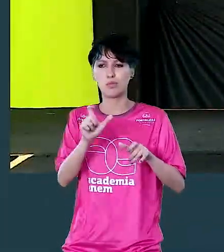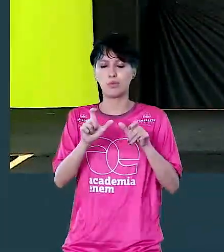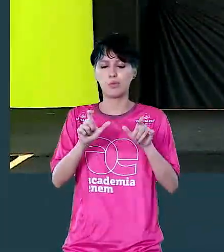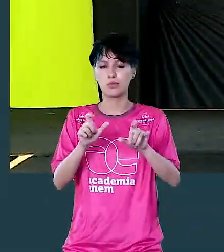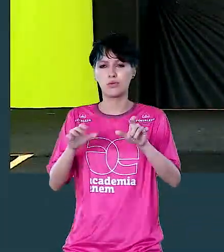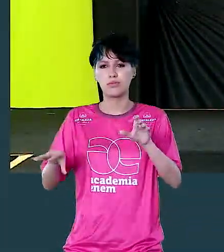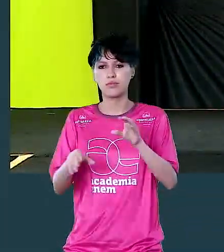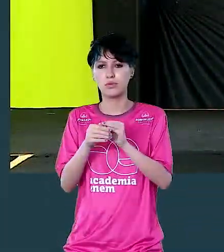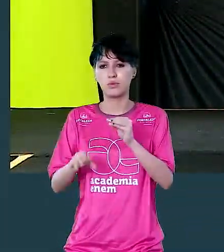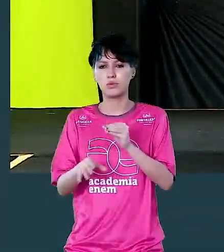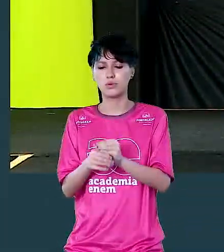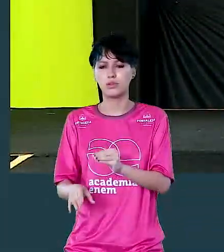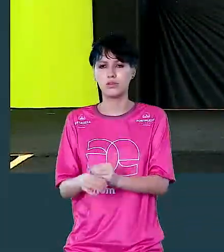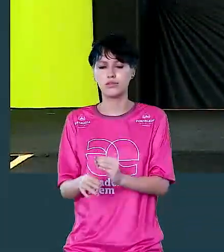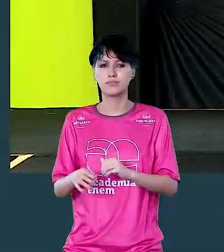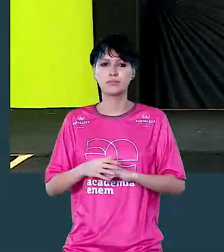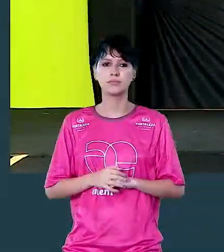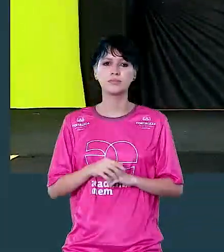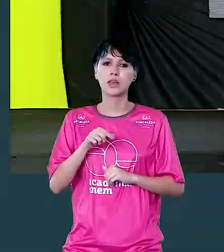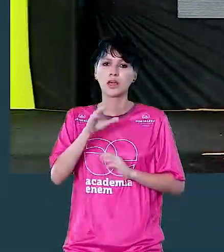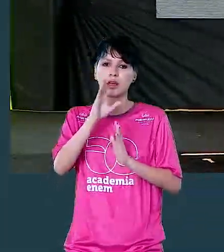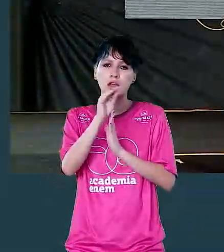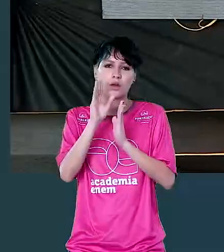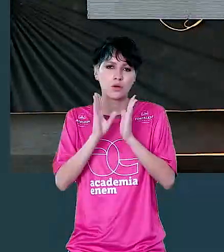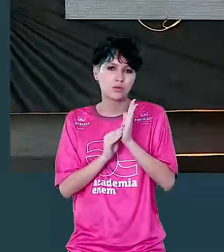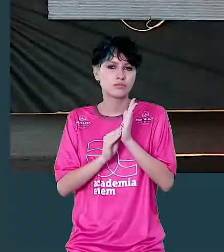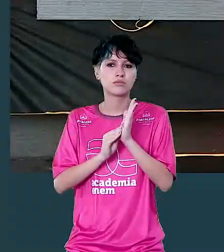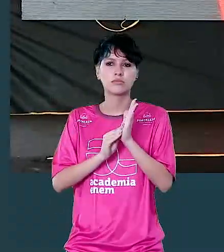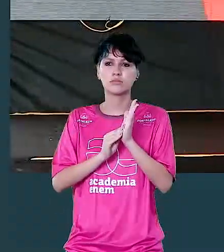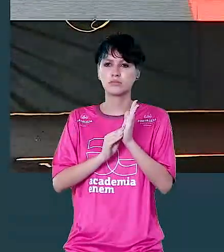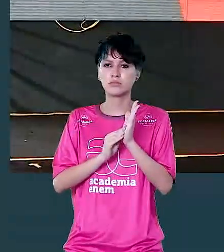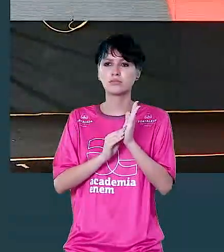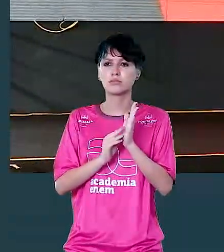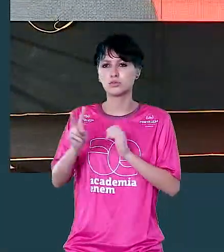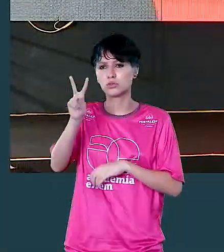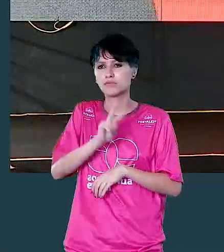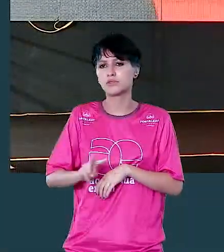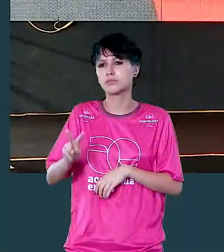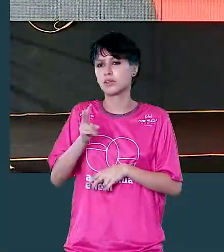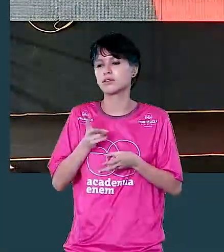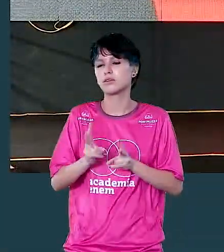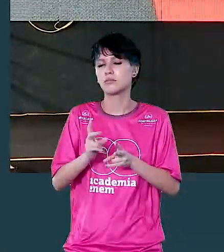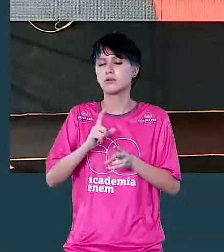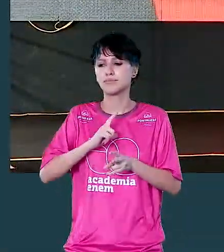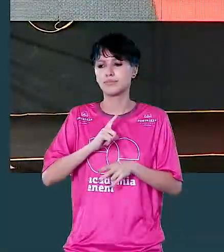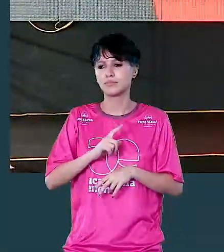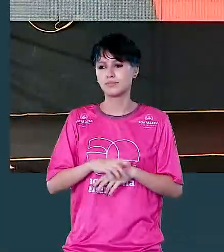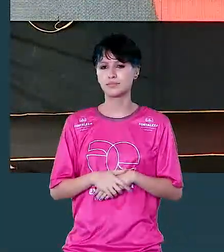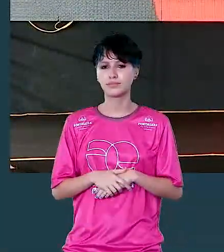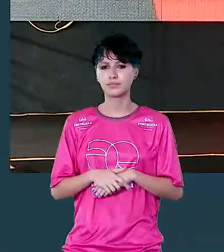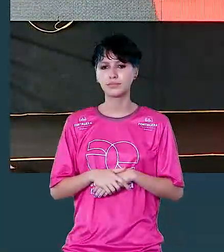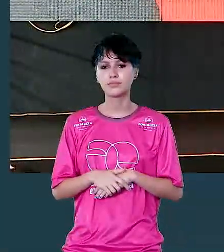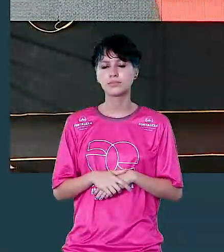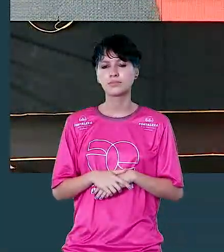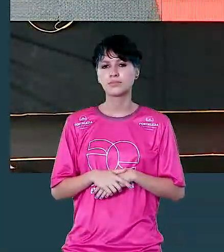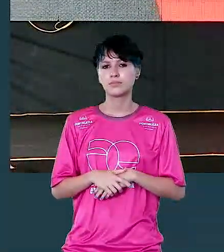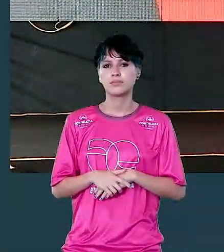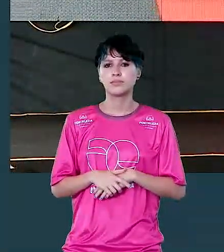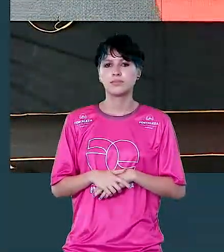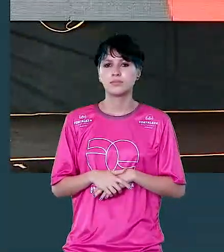misturas, né? Você sabe que esse conteúdo aí é um conteúdo muito abordado nos vestibulares, né? Então, como a gente fala do